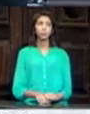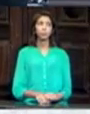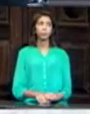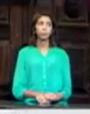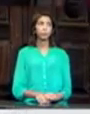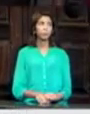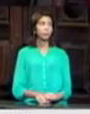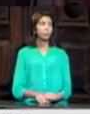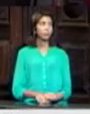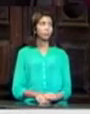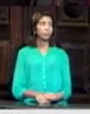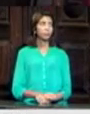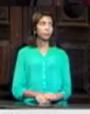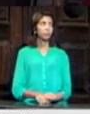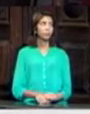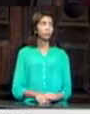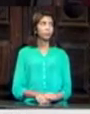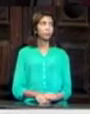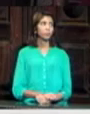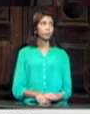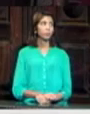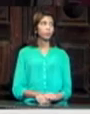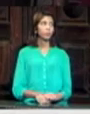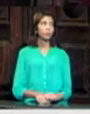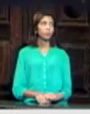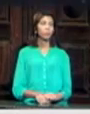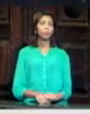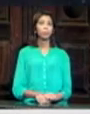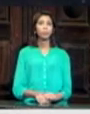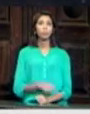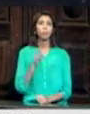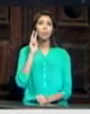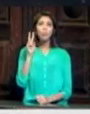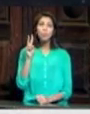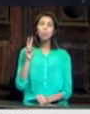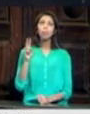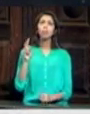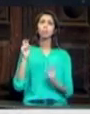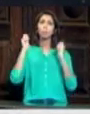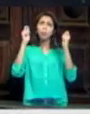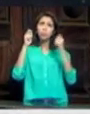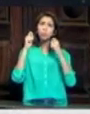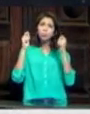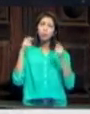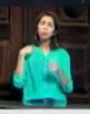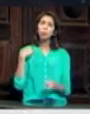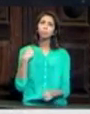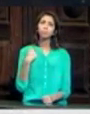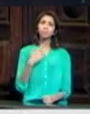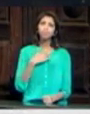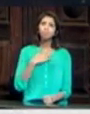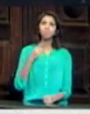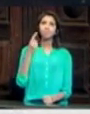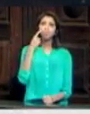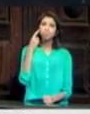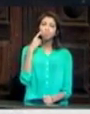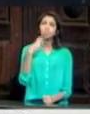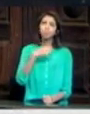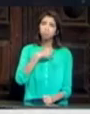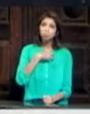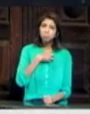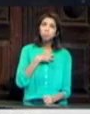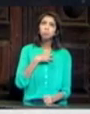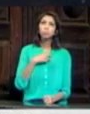Essa casa, estamos aqui manifestando a solidariedade com o pleito dos manifestantes, mas